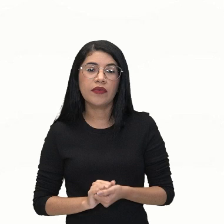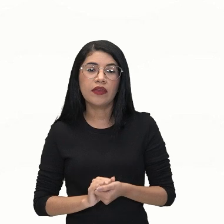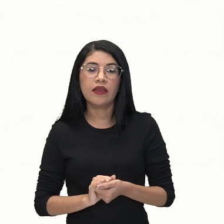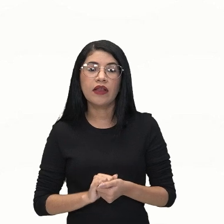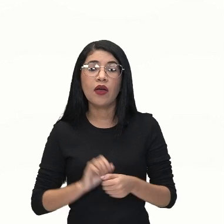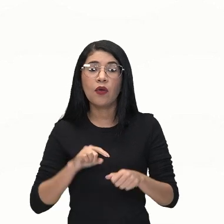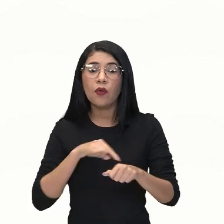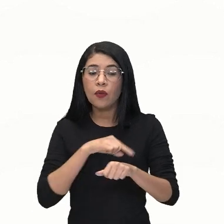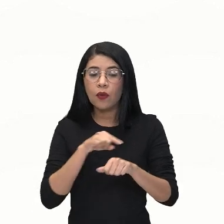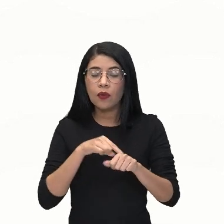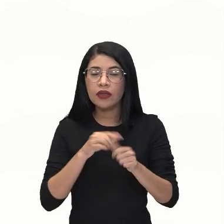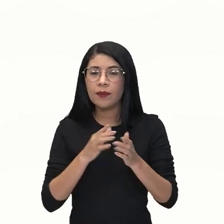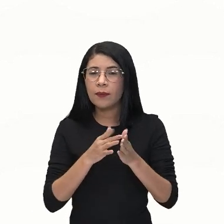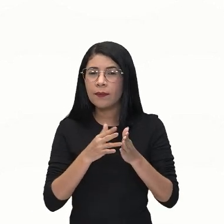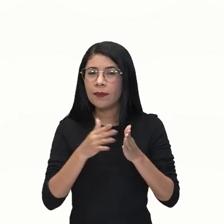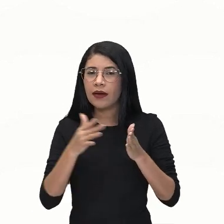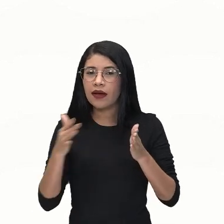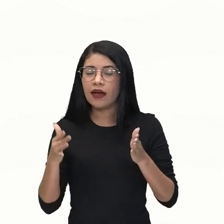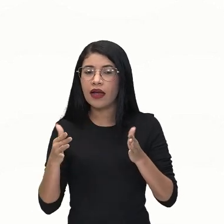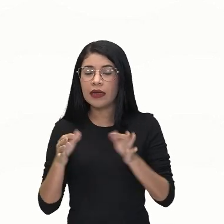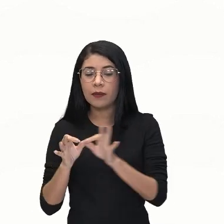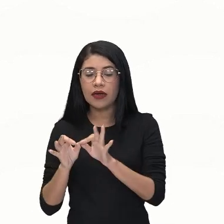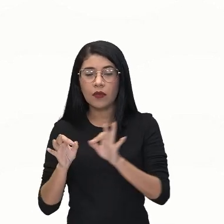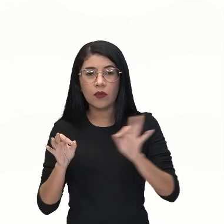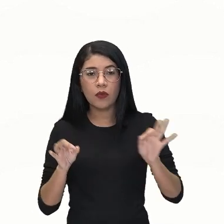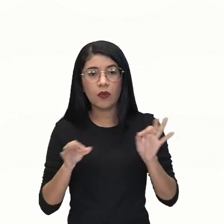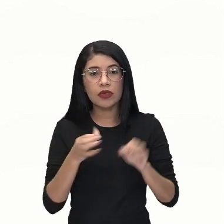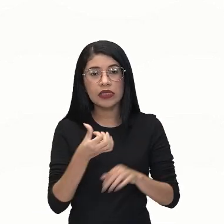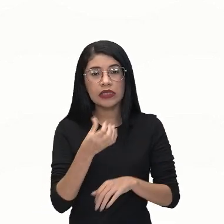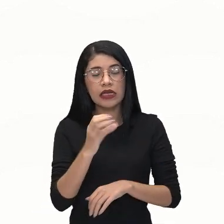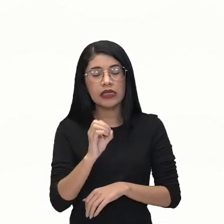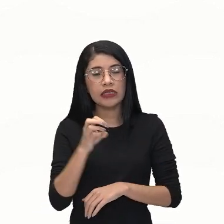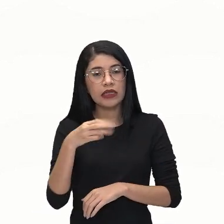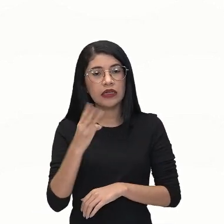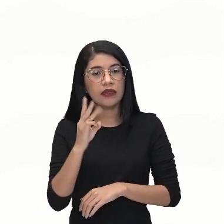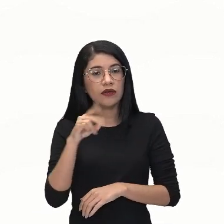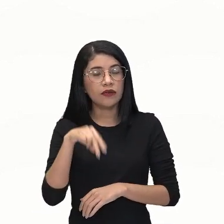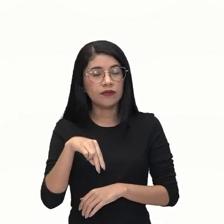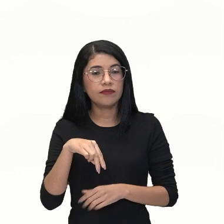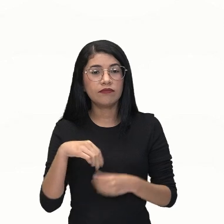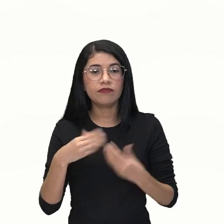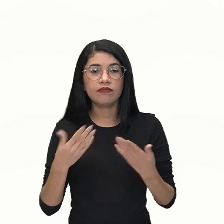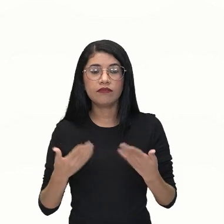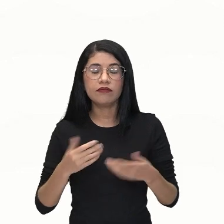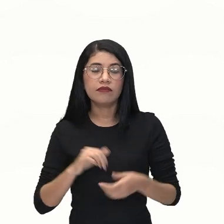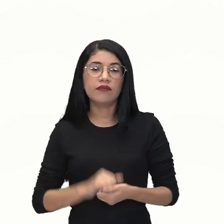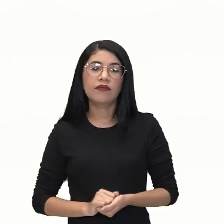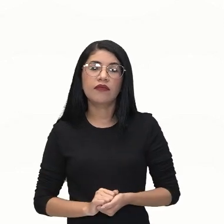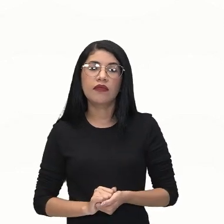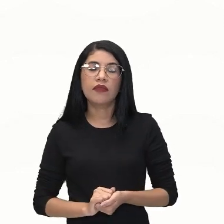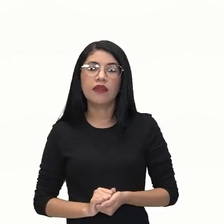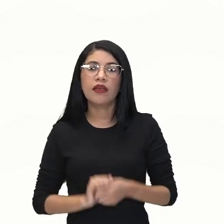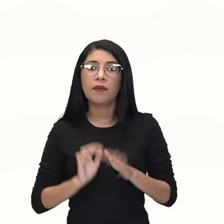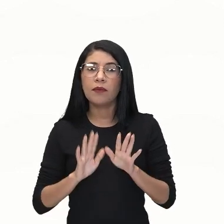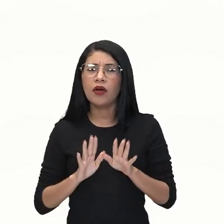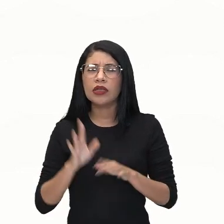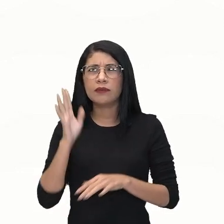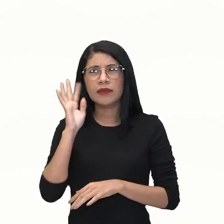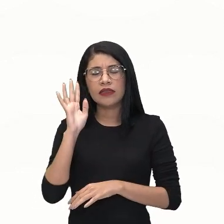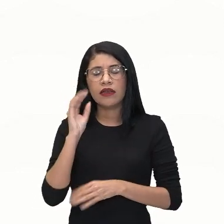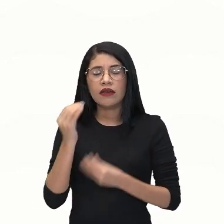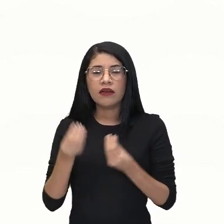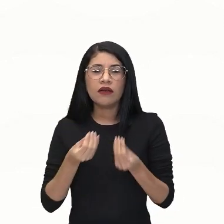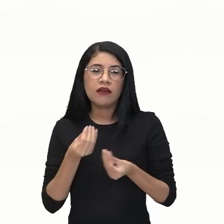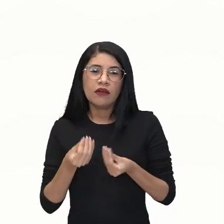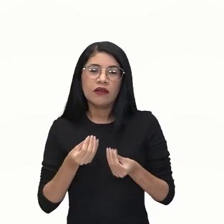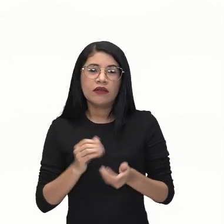vai levar para percorrer 60 quilômetros. Ora, pessoal, a gente pode aqui pensar o seguinte: